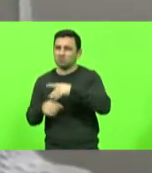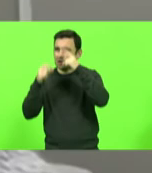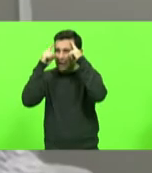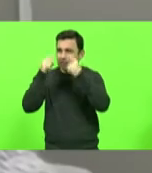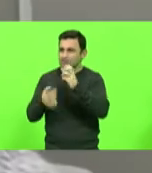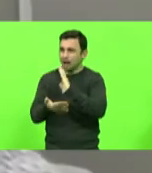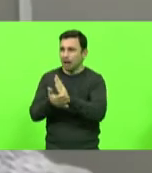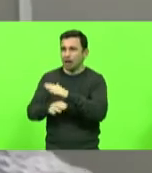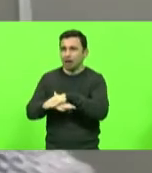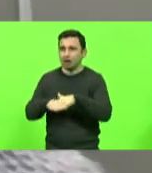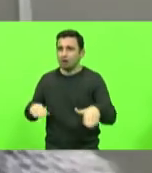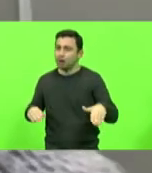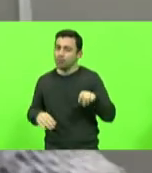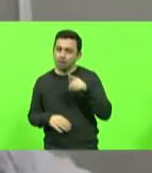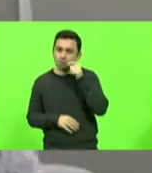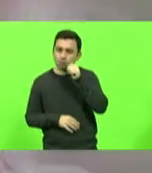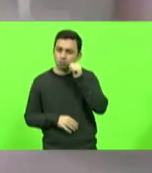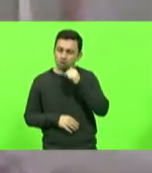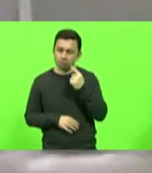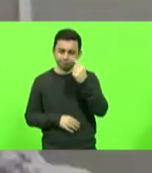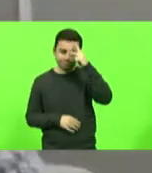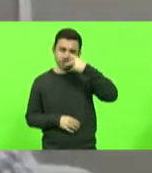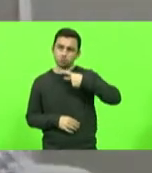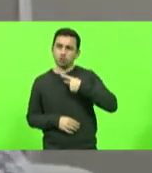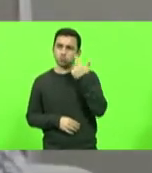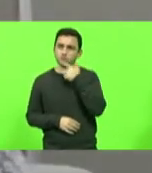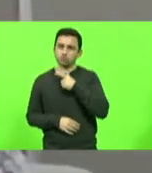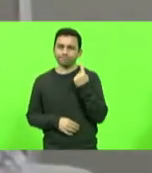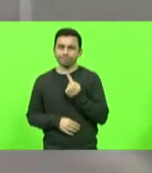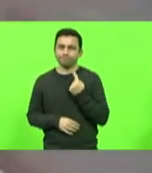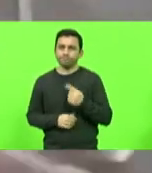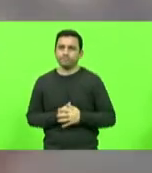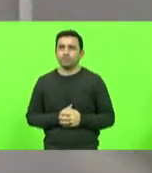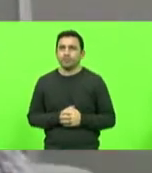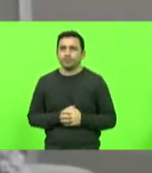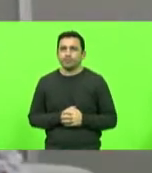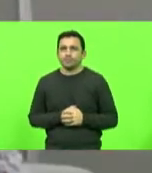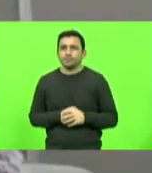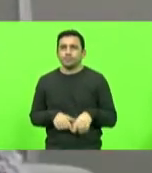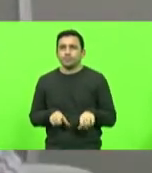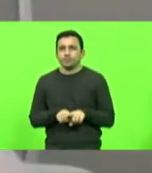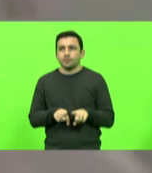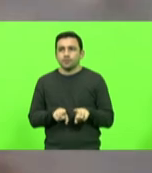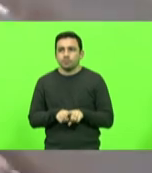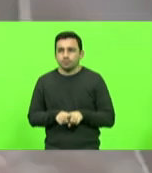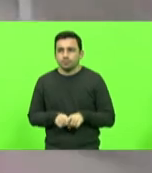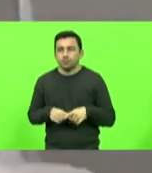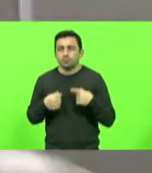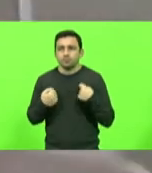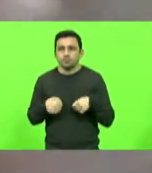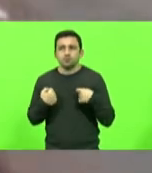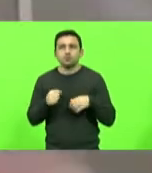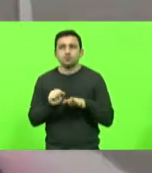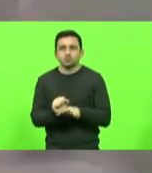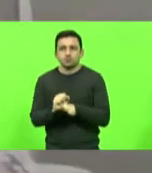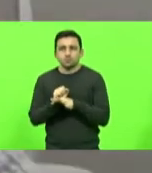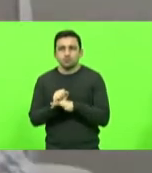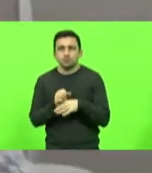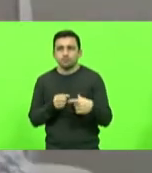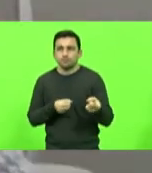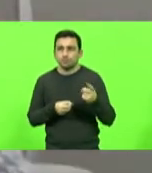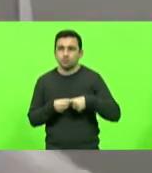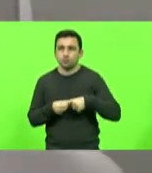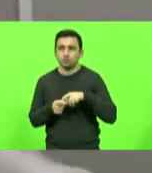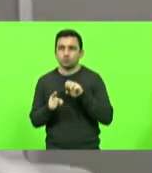que ela conquiste a sua autonomia. Da mesma forma, a gente vê aqui a necessidade de se garantir a ressocialização da